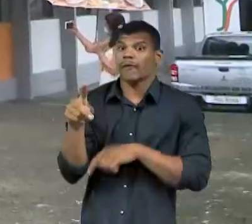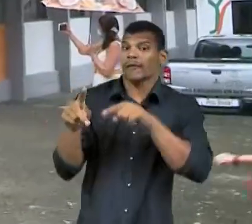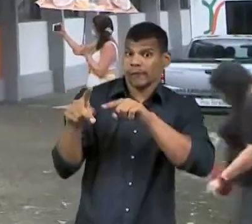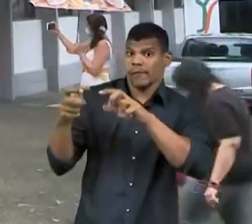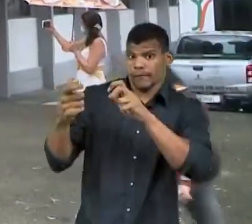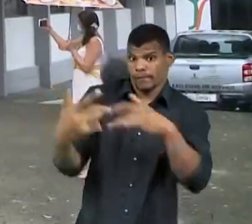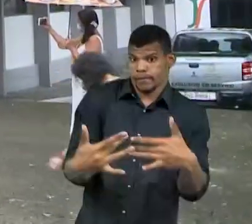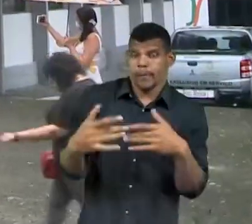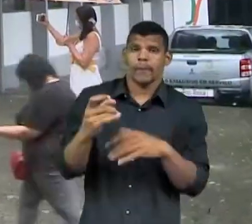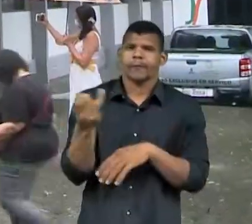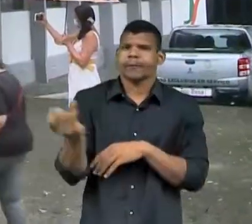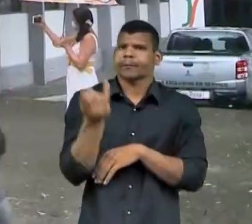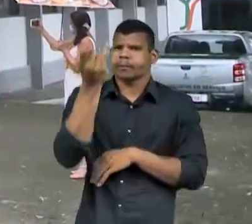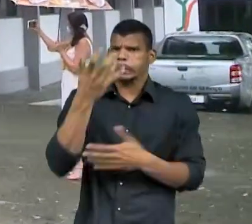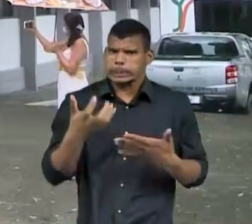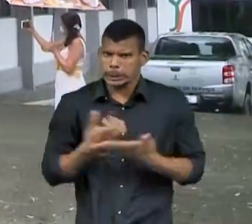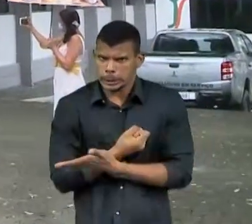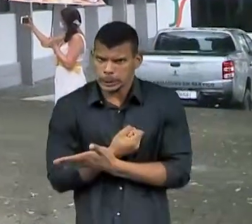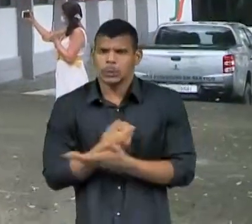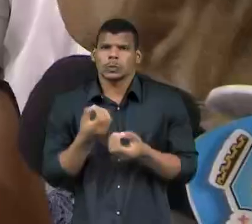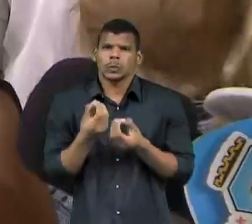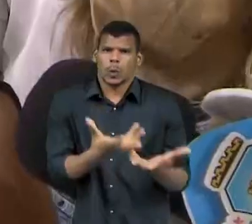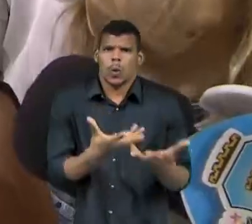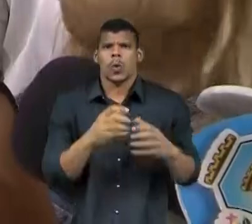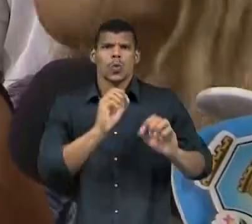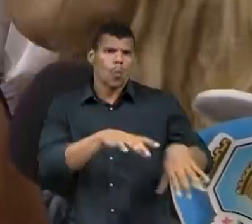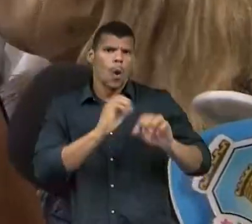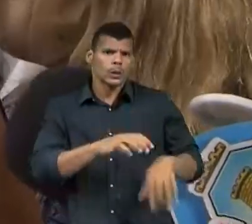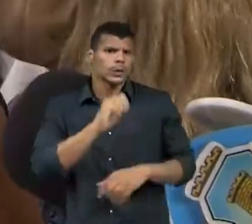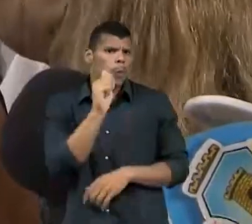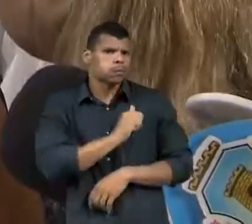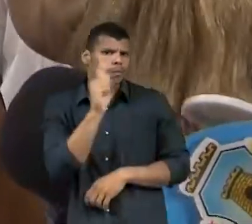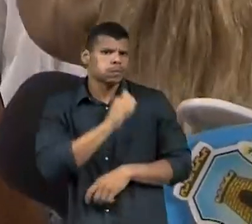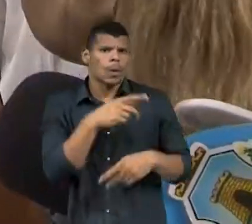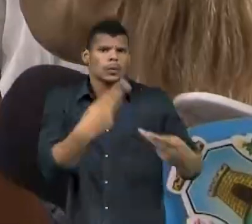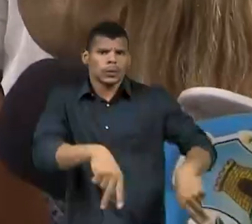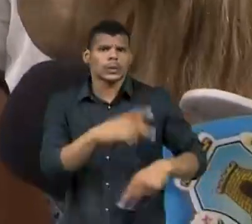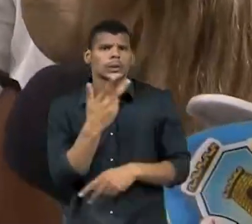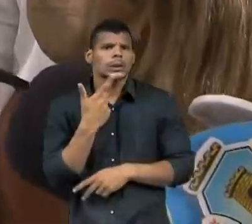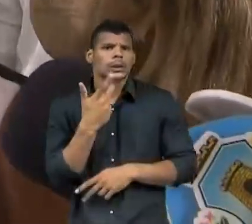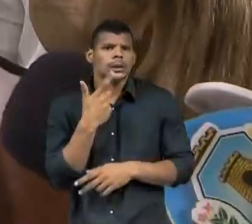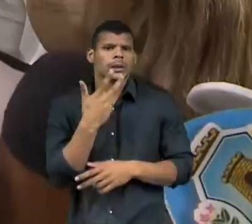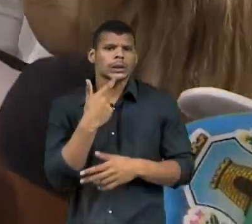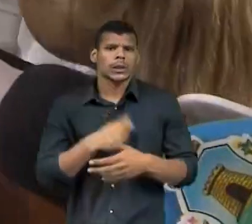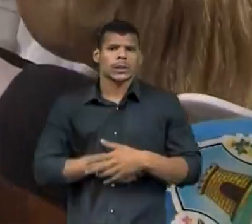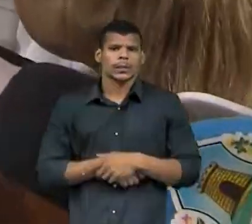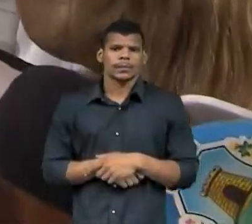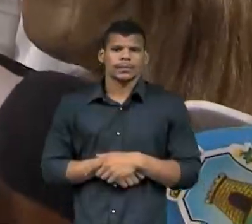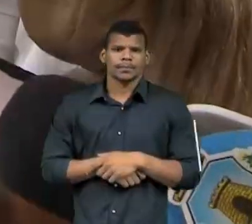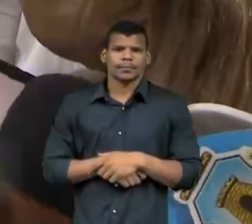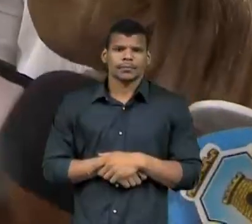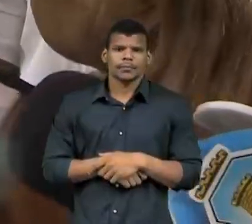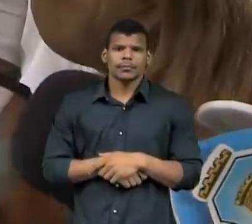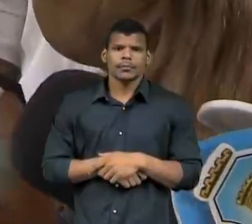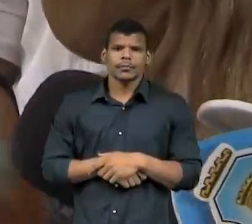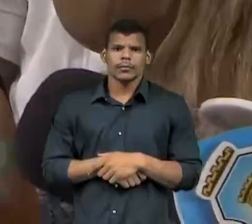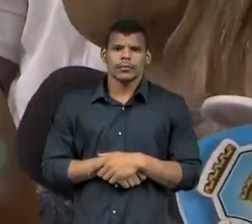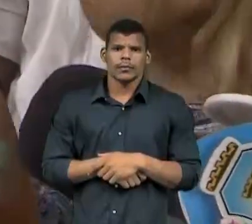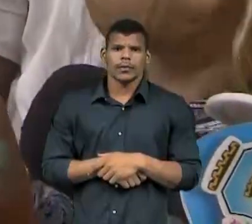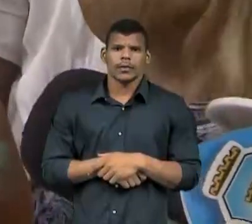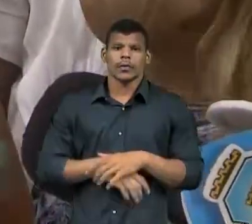desta importante conquista para a educação do Ceará. O espaço é maravilhoso para esporte, para